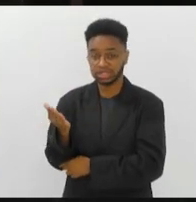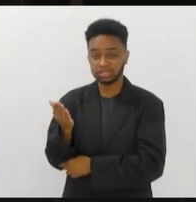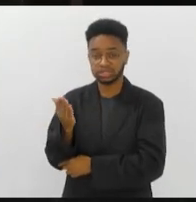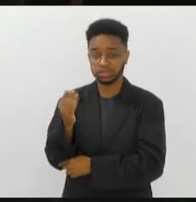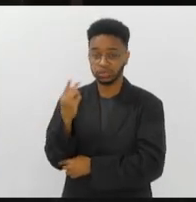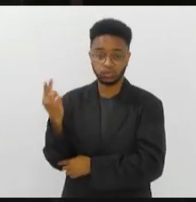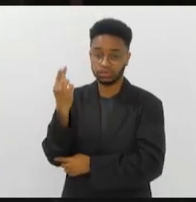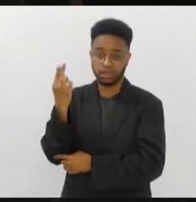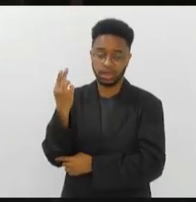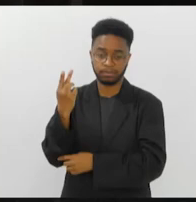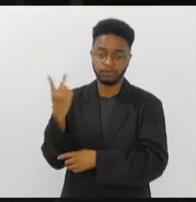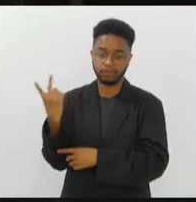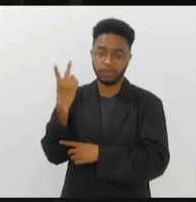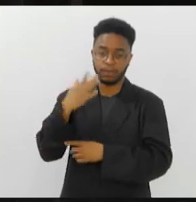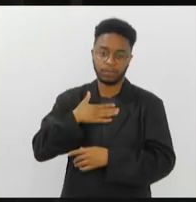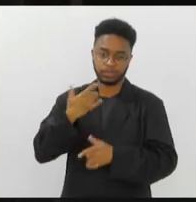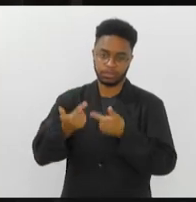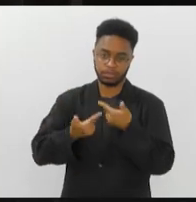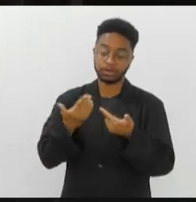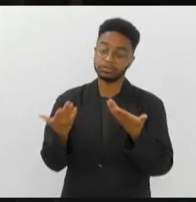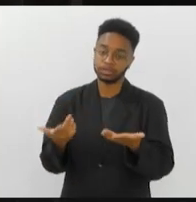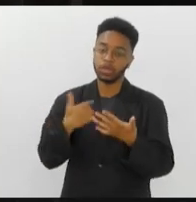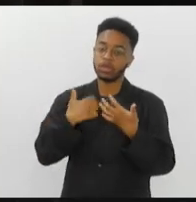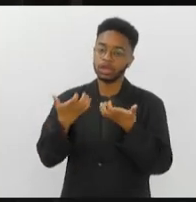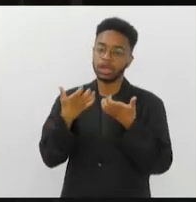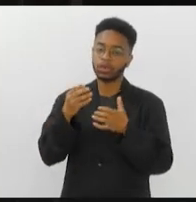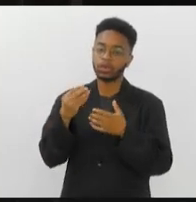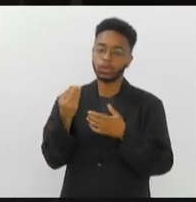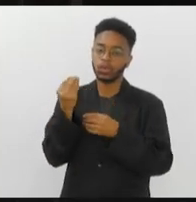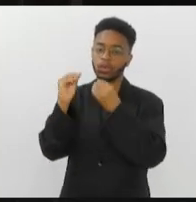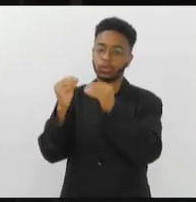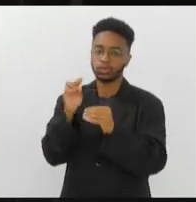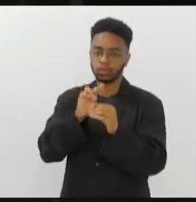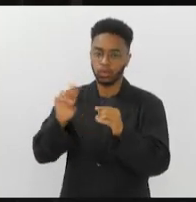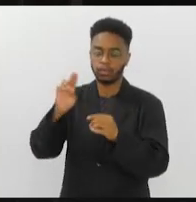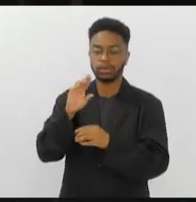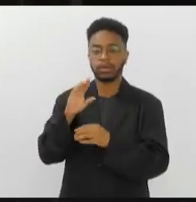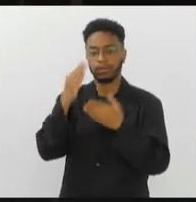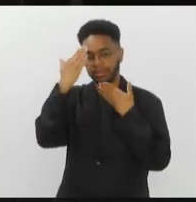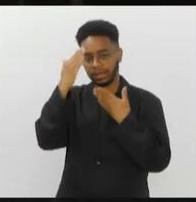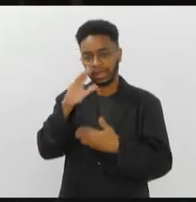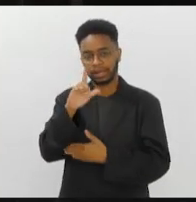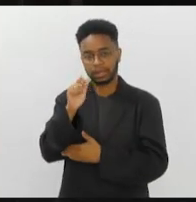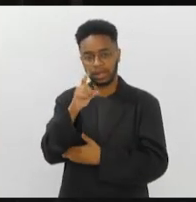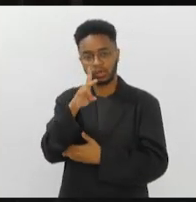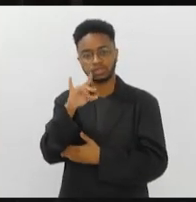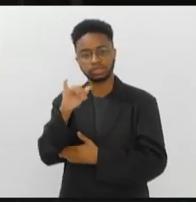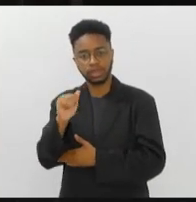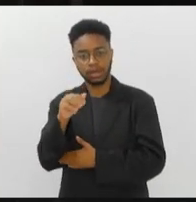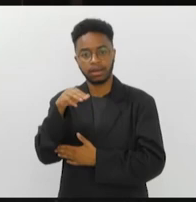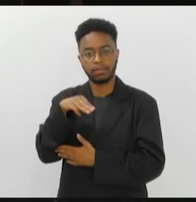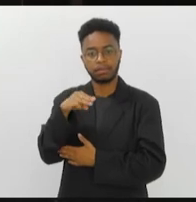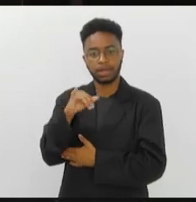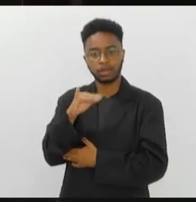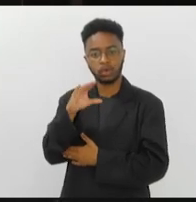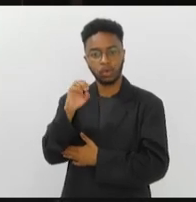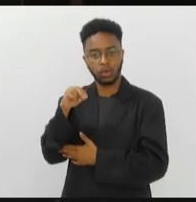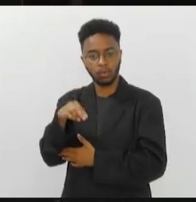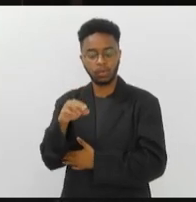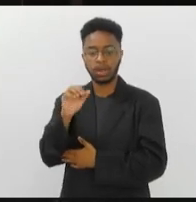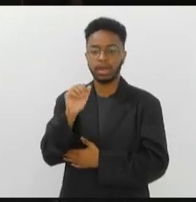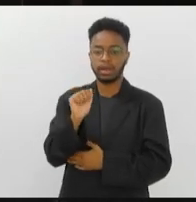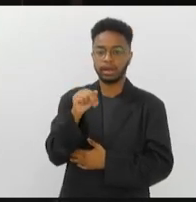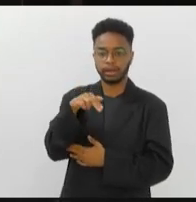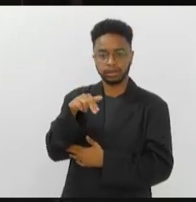não seria possível. E eu quero dar nomes. Obrigada, Cláudia. Obrigada ao Maico. Obrigada, Ana.